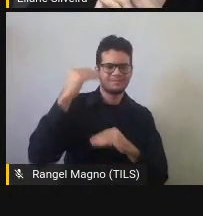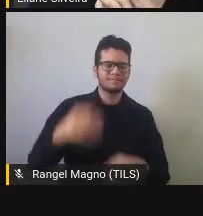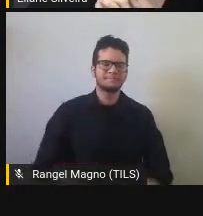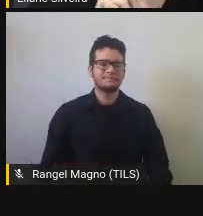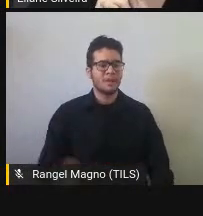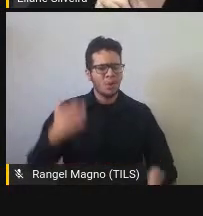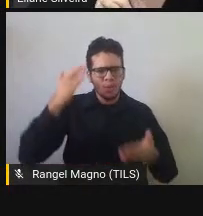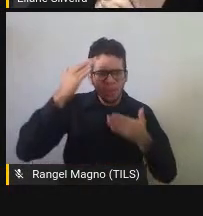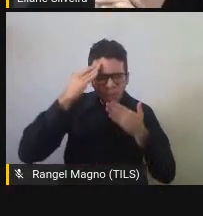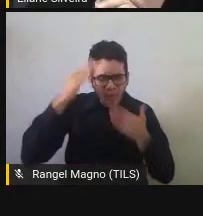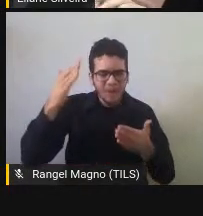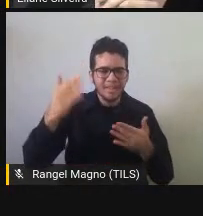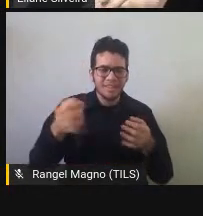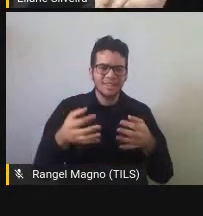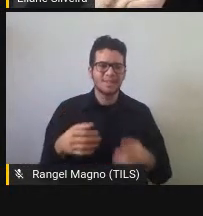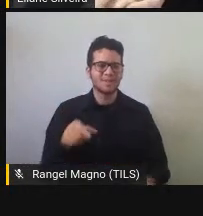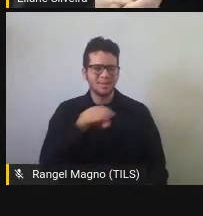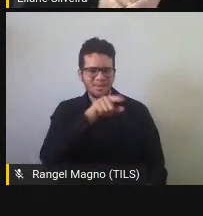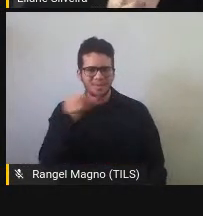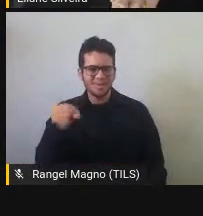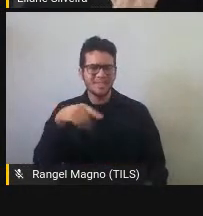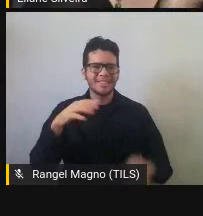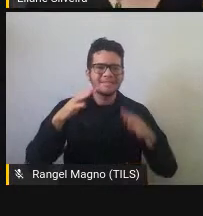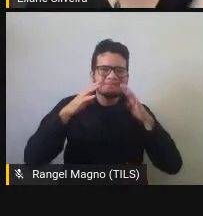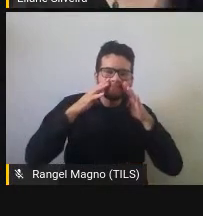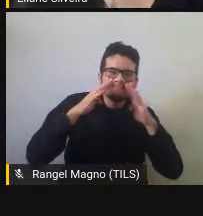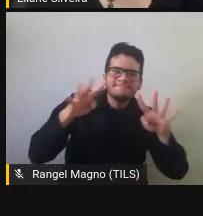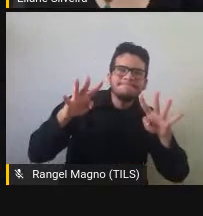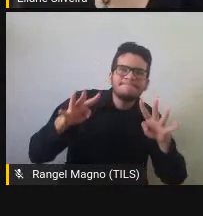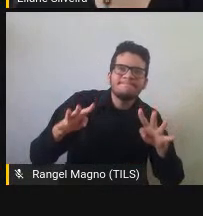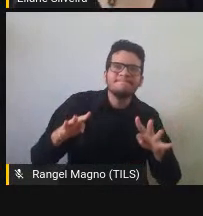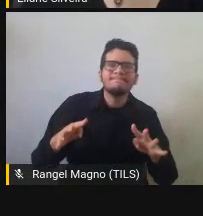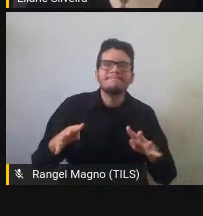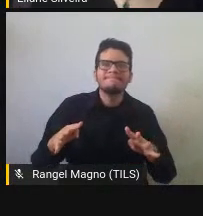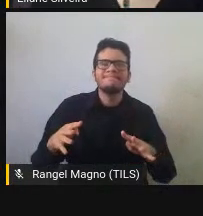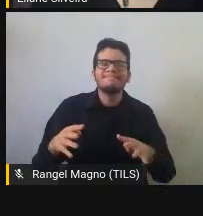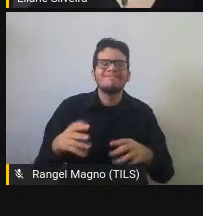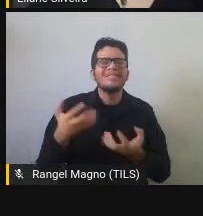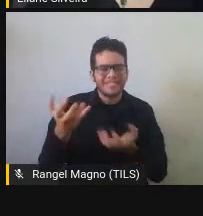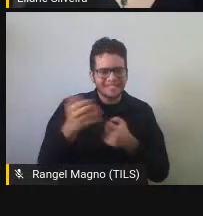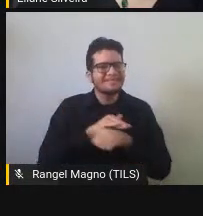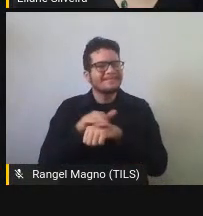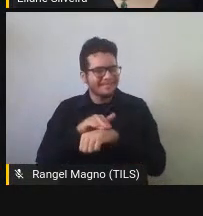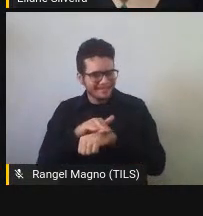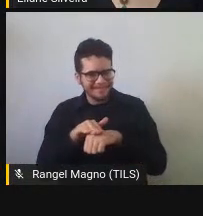e fico à disposição para uma conversa bando